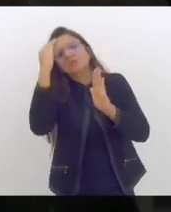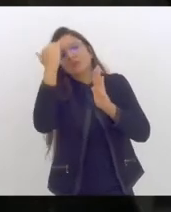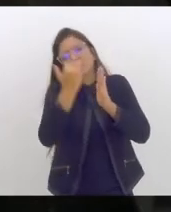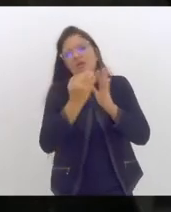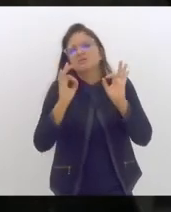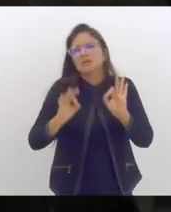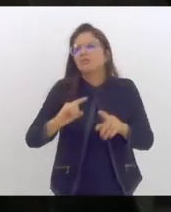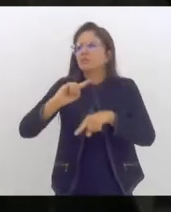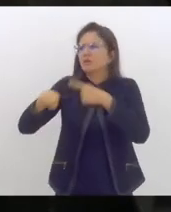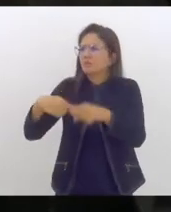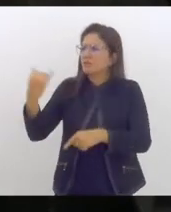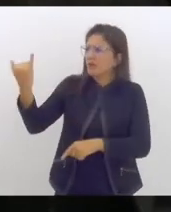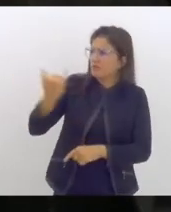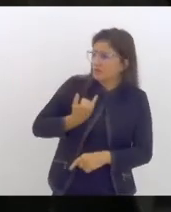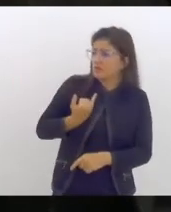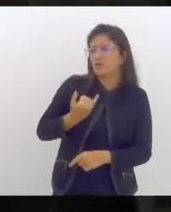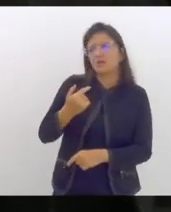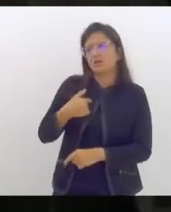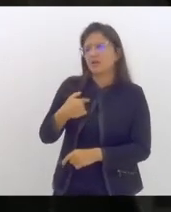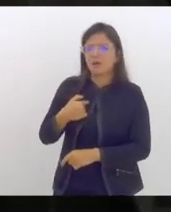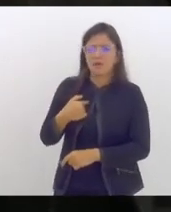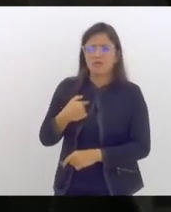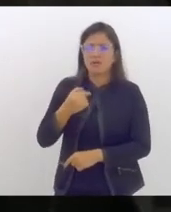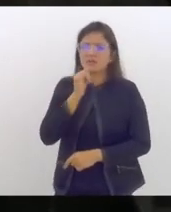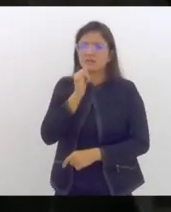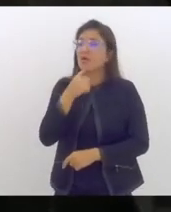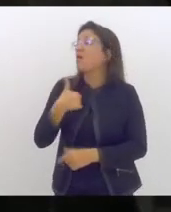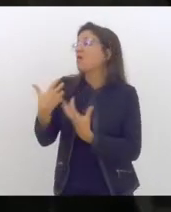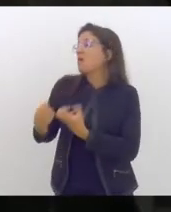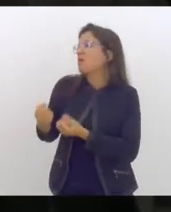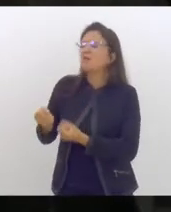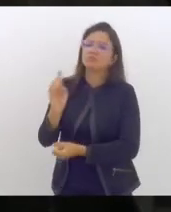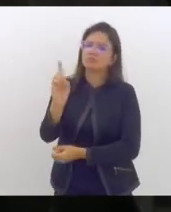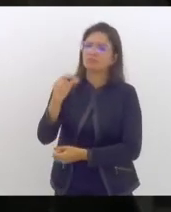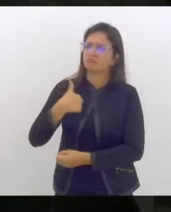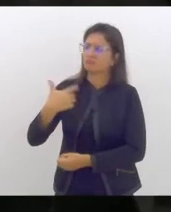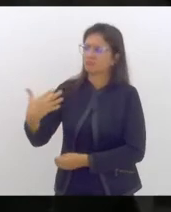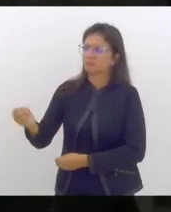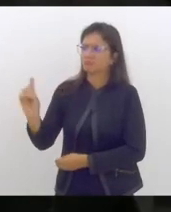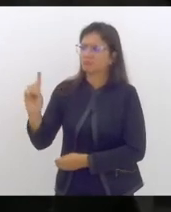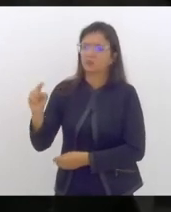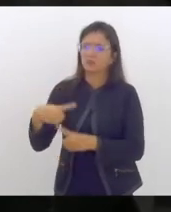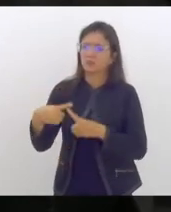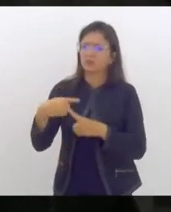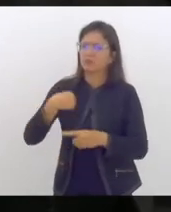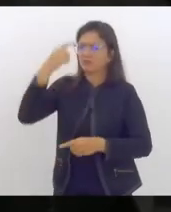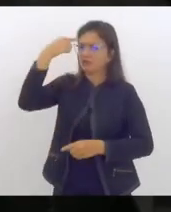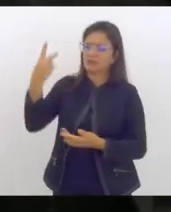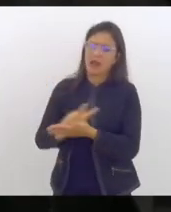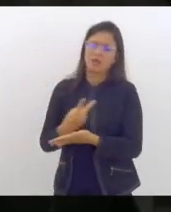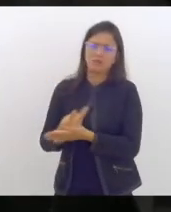eu reprovaria com veemência tal ideia,